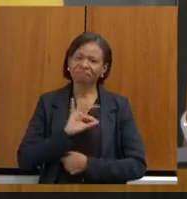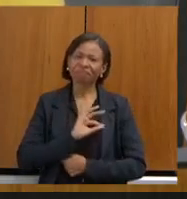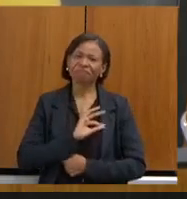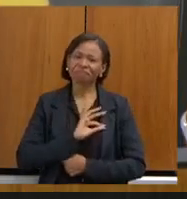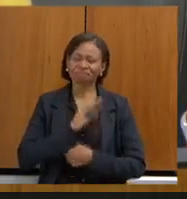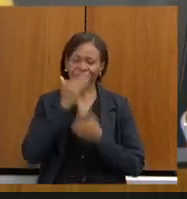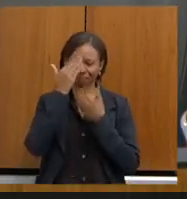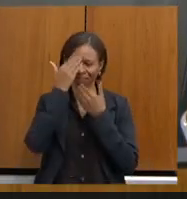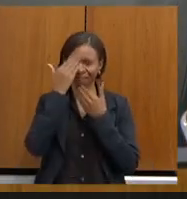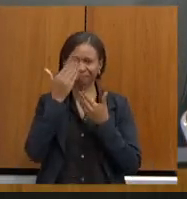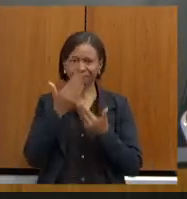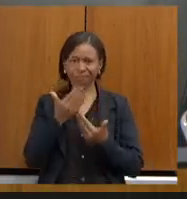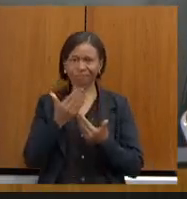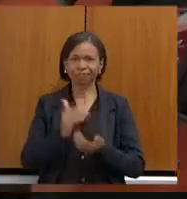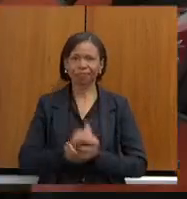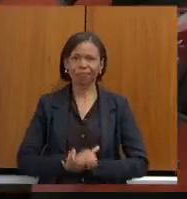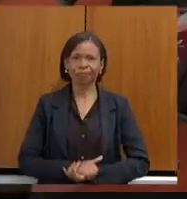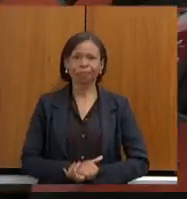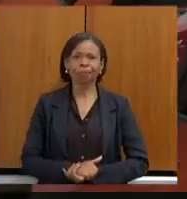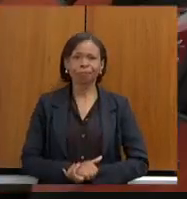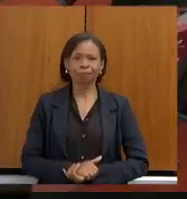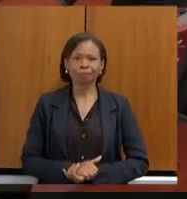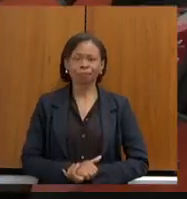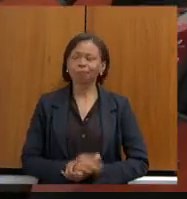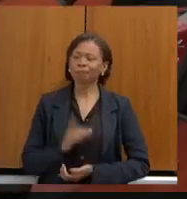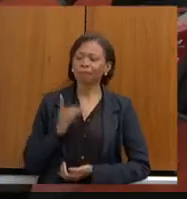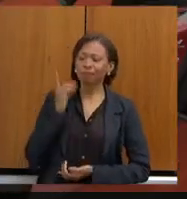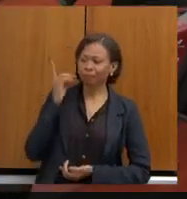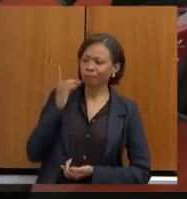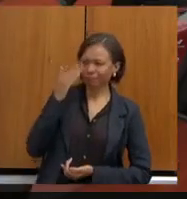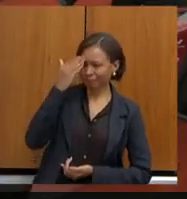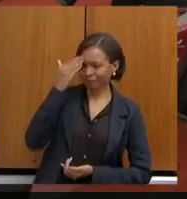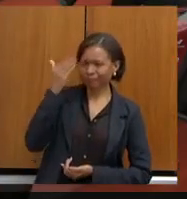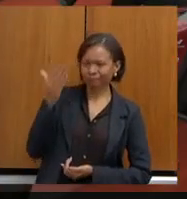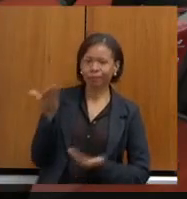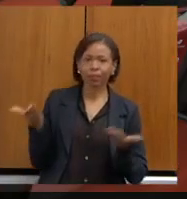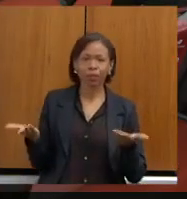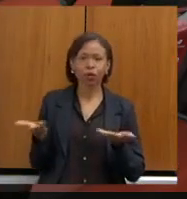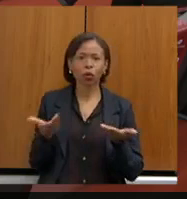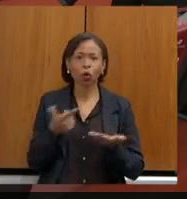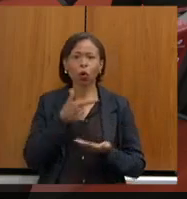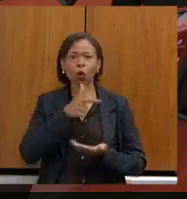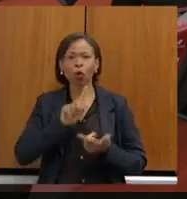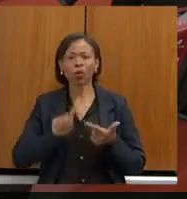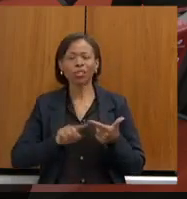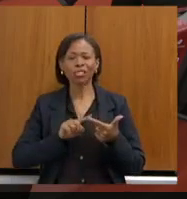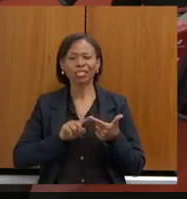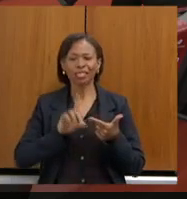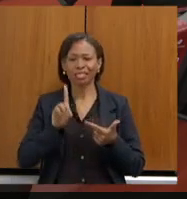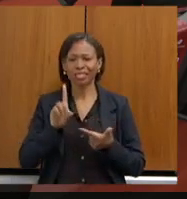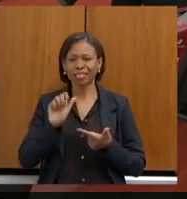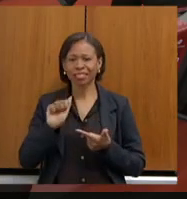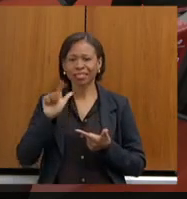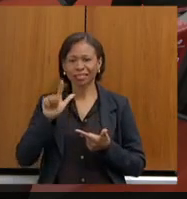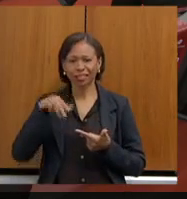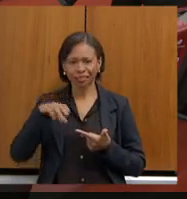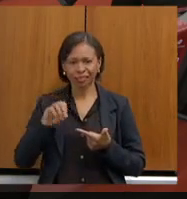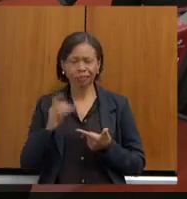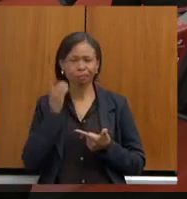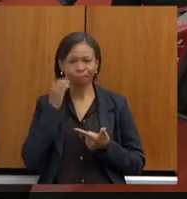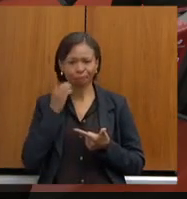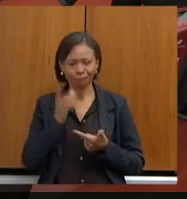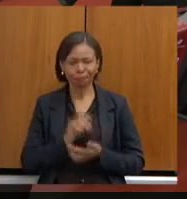obrigada muito obrigada deputados Eliza viola com a palavra luz colega Deputado Dalmo Ribeiro Silva